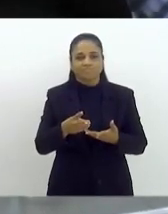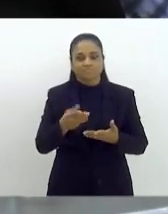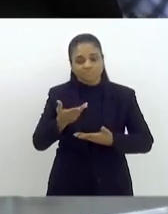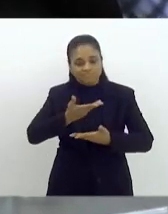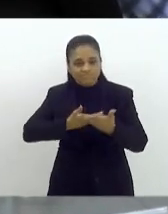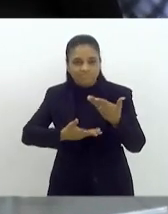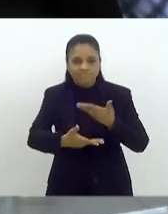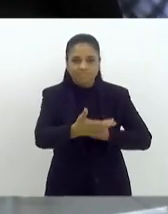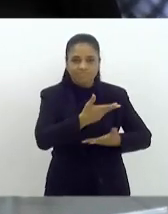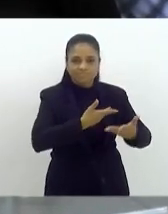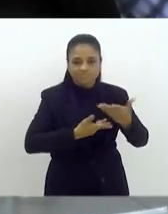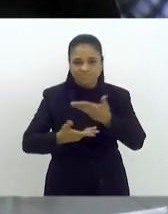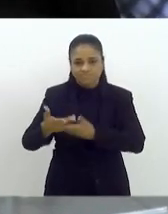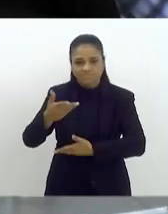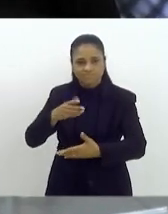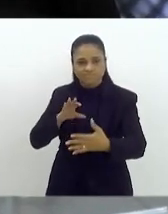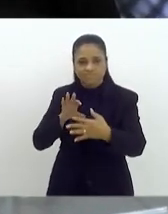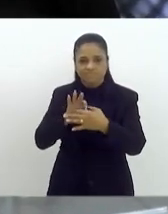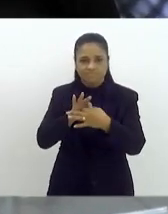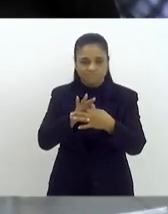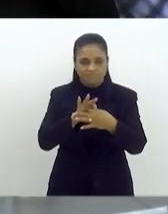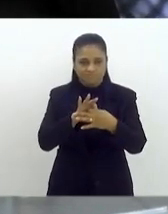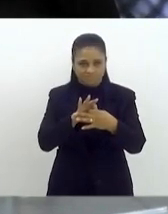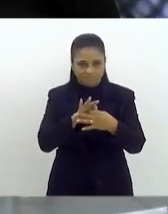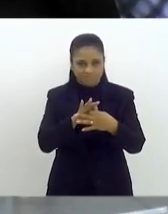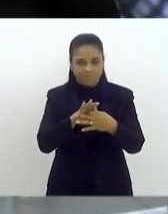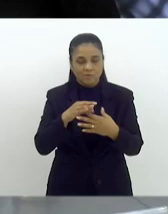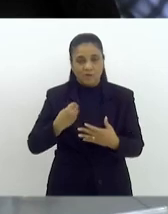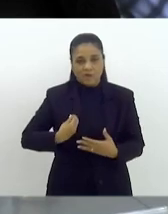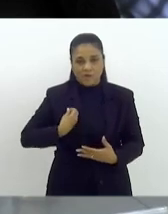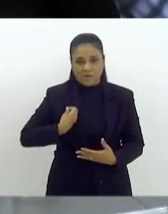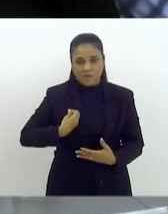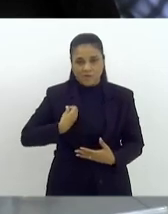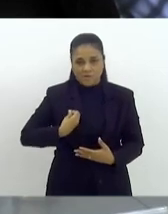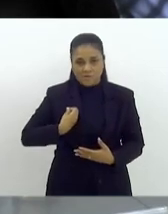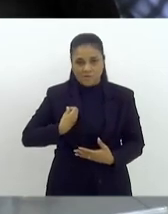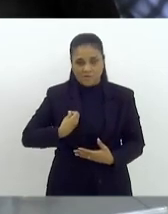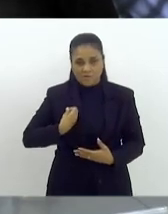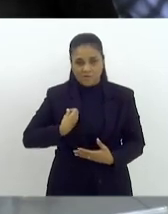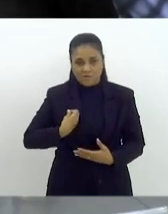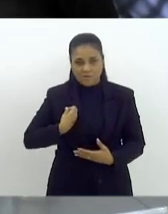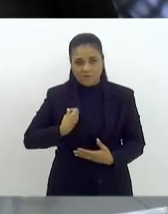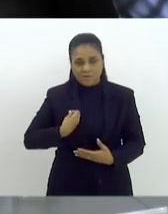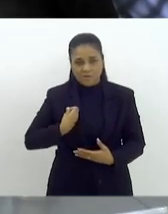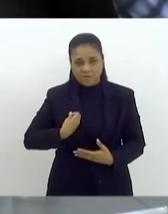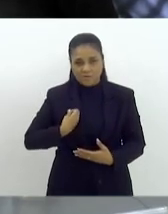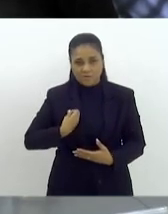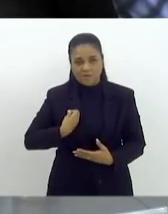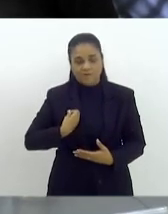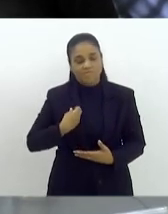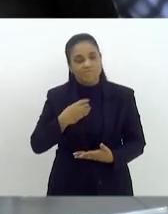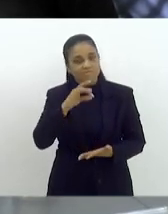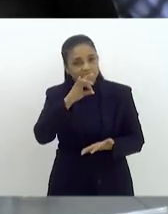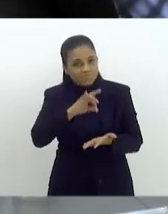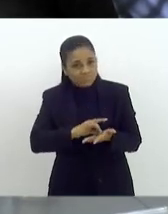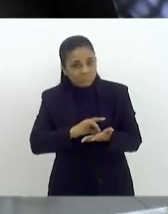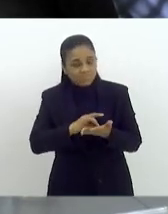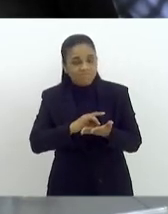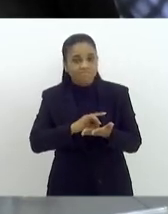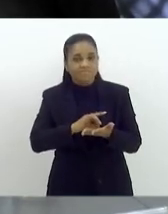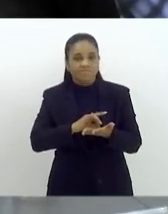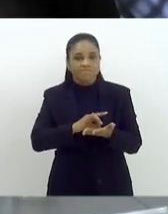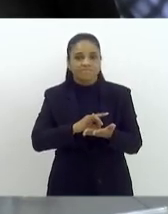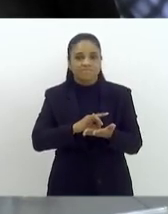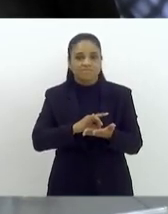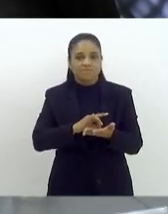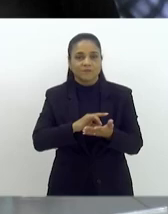inter- relacionamento né uma extensão da nossa vida no bojo da realidade física para